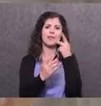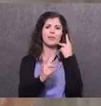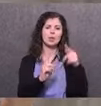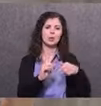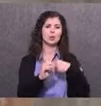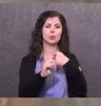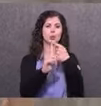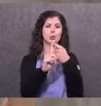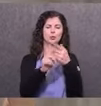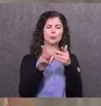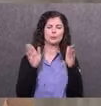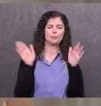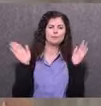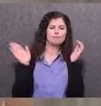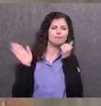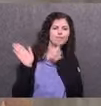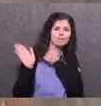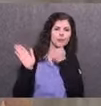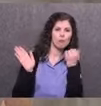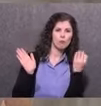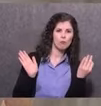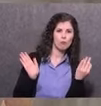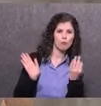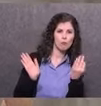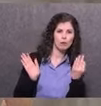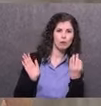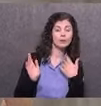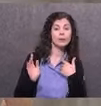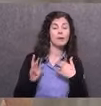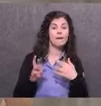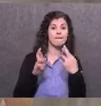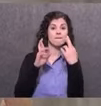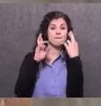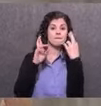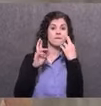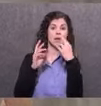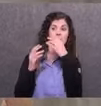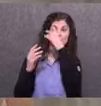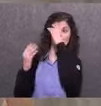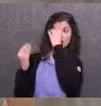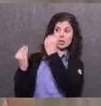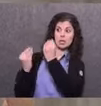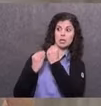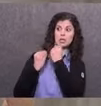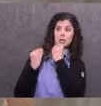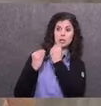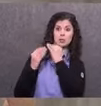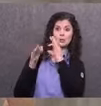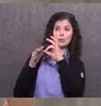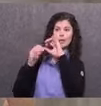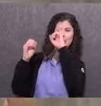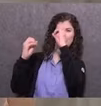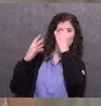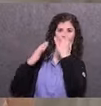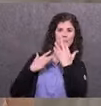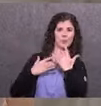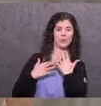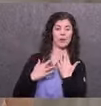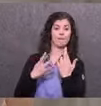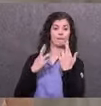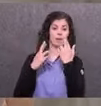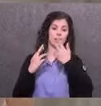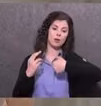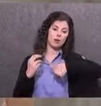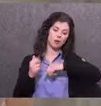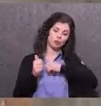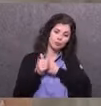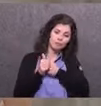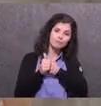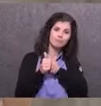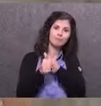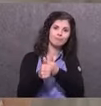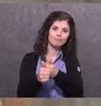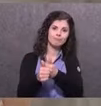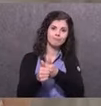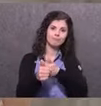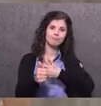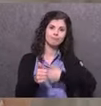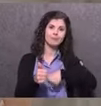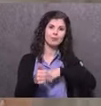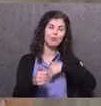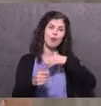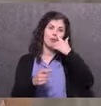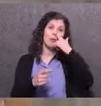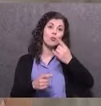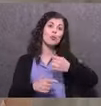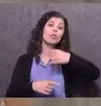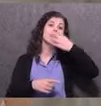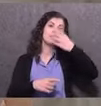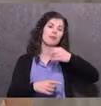Fazei que sigamos os ensinamentos da sua paixão para merecermos tomar parte na glória da